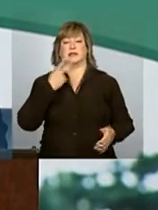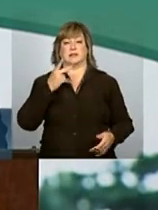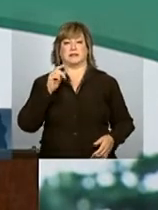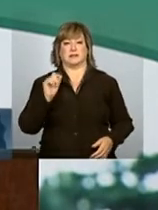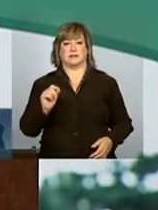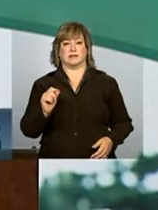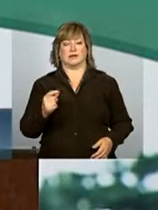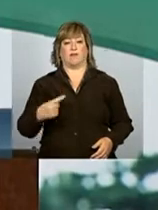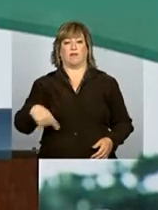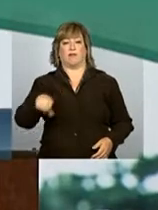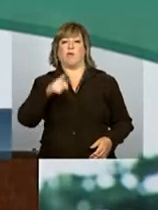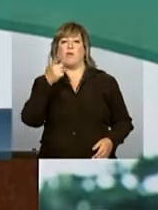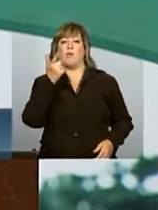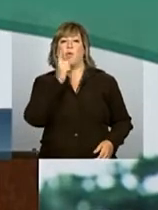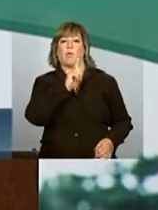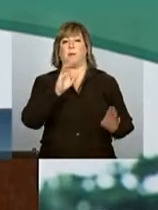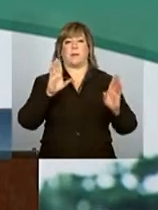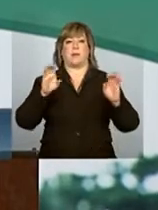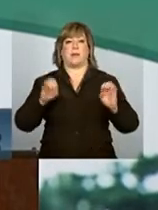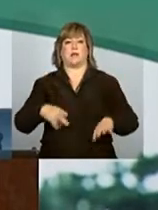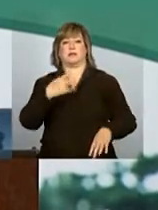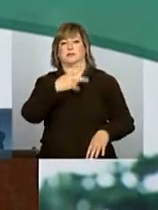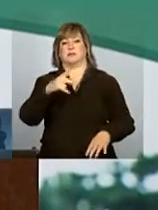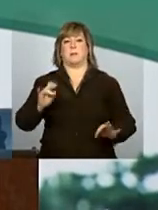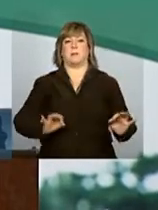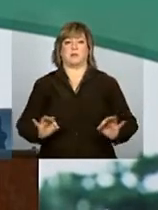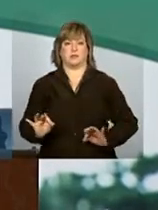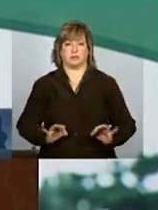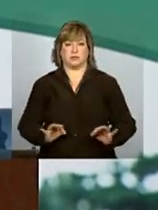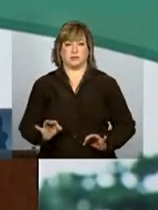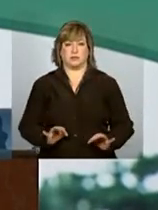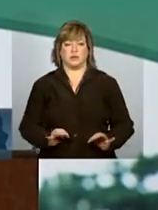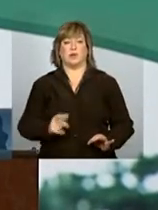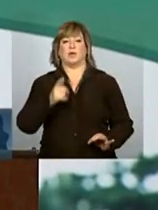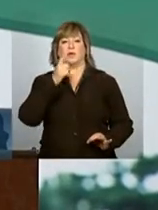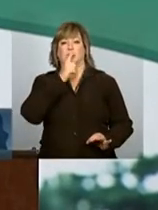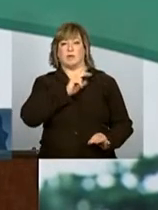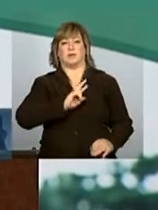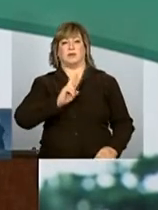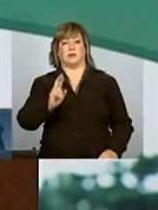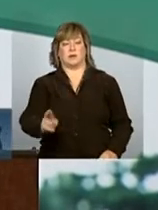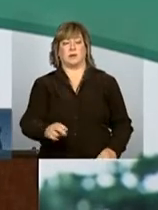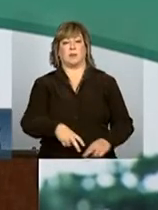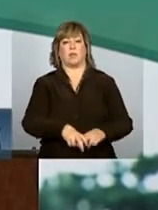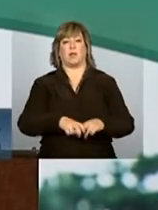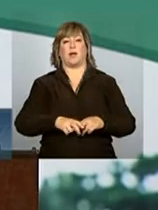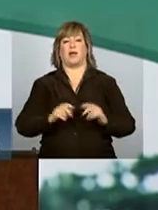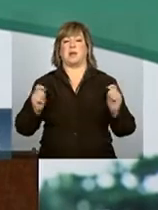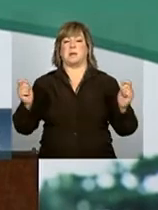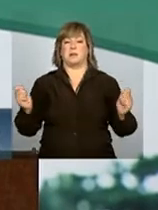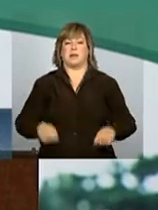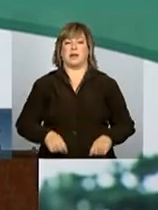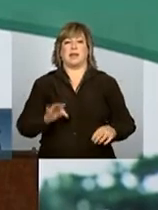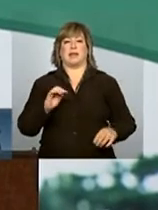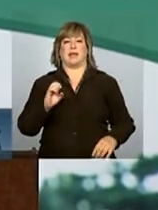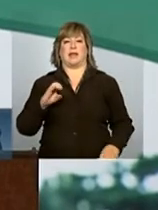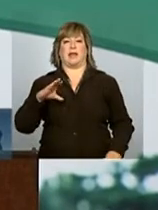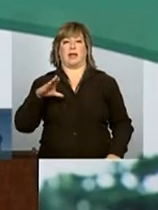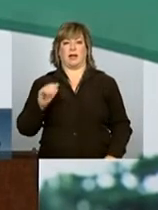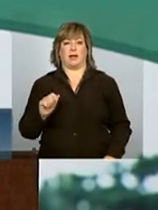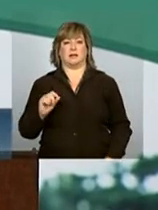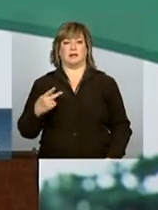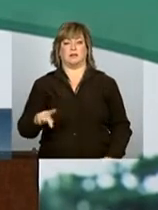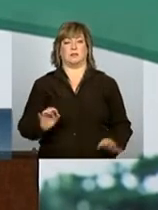que vocês tiveram sucesso em seus projetos e foram contemplados pela capacidade técnica de seus projetos,